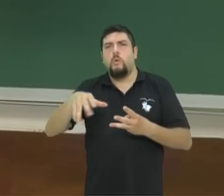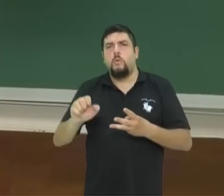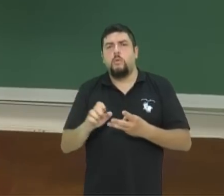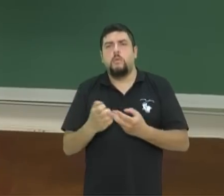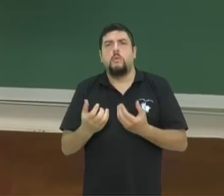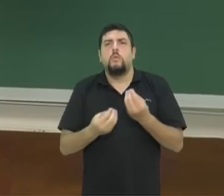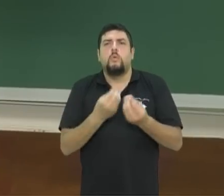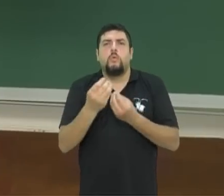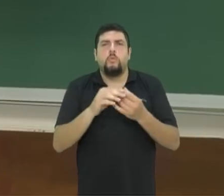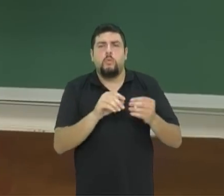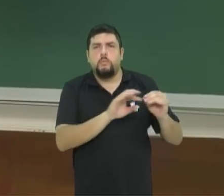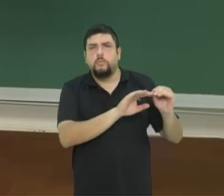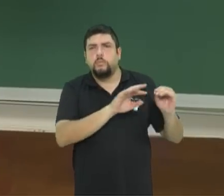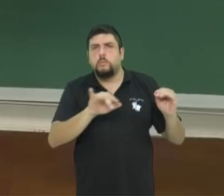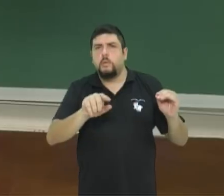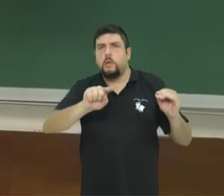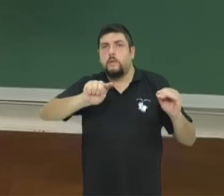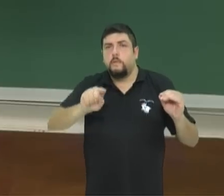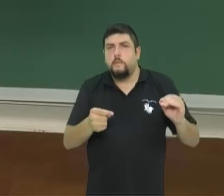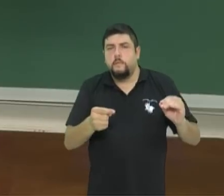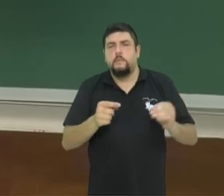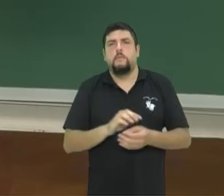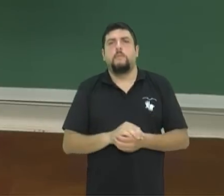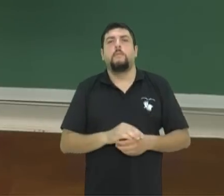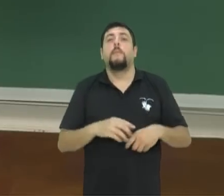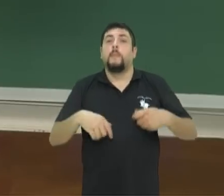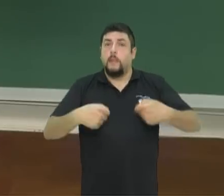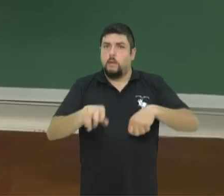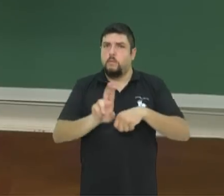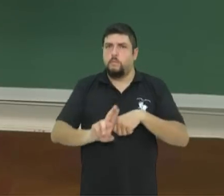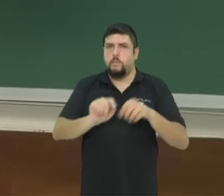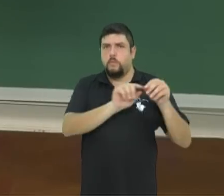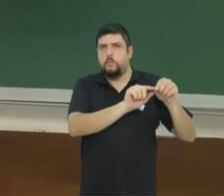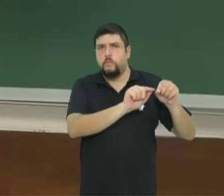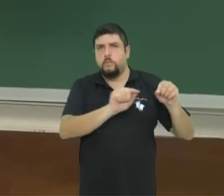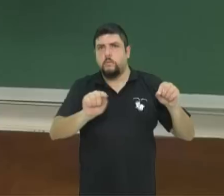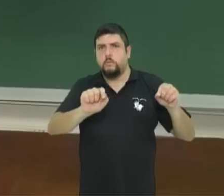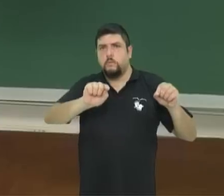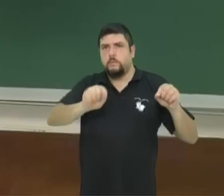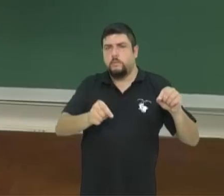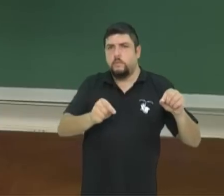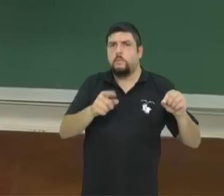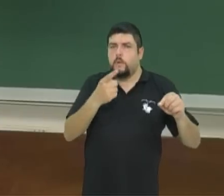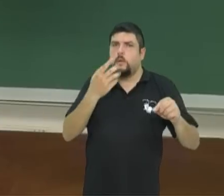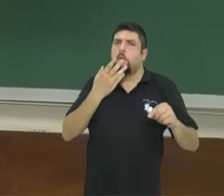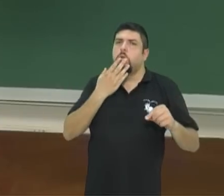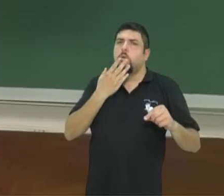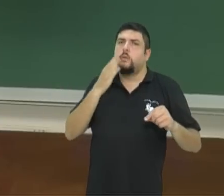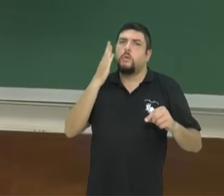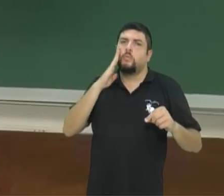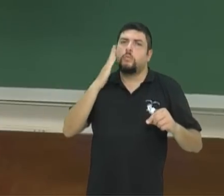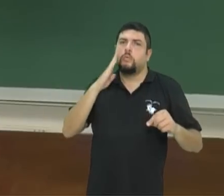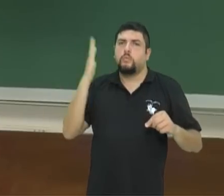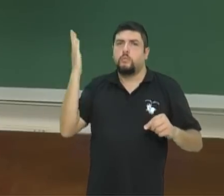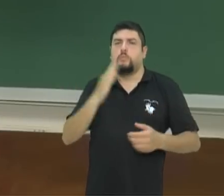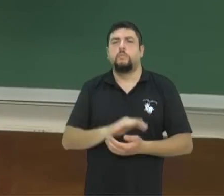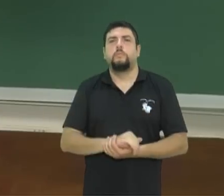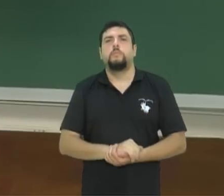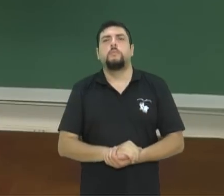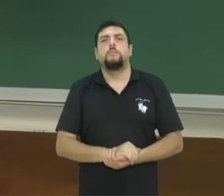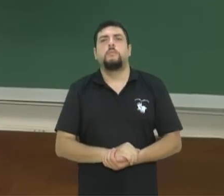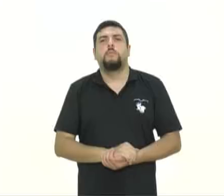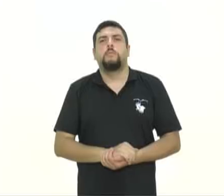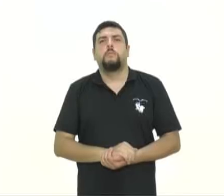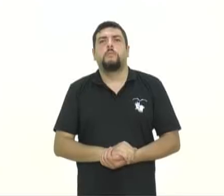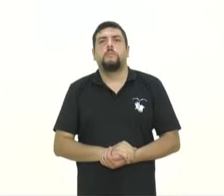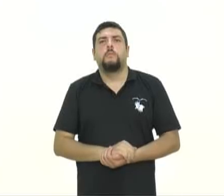uma vírgula na sequência, certo? Como vocês veem aqui, que foi grafado ali na cor azul, né? Então, em ambos os